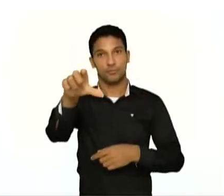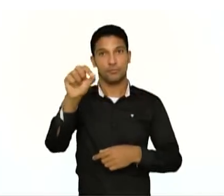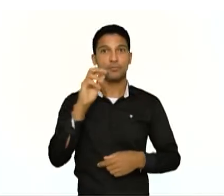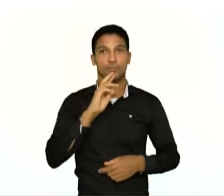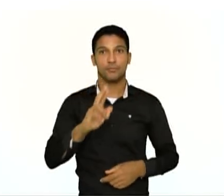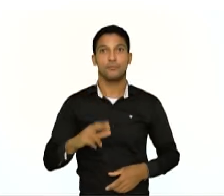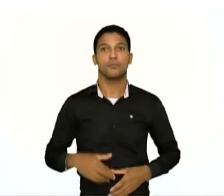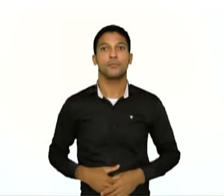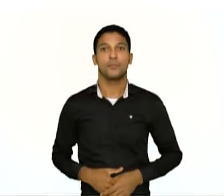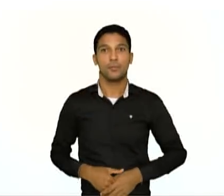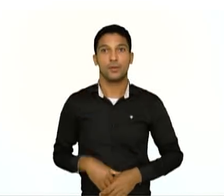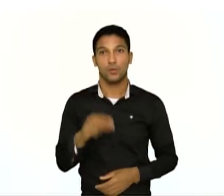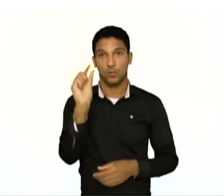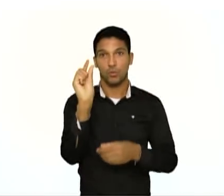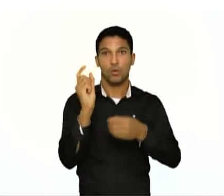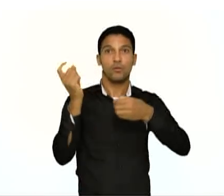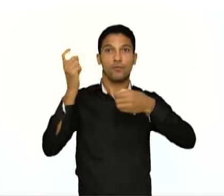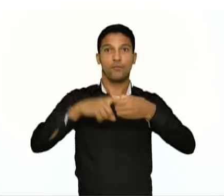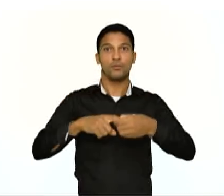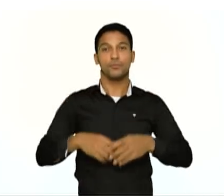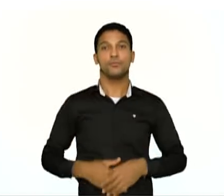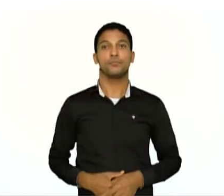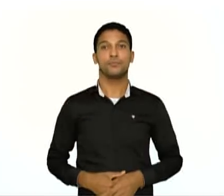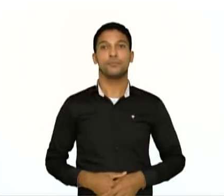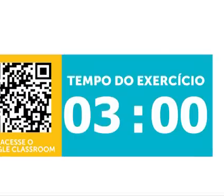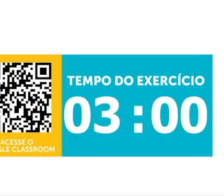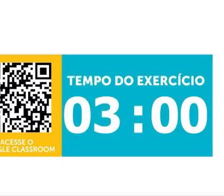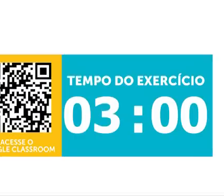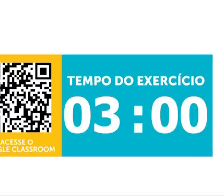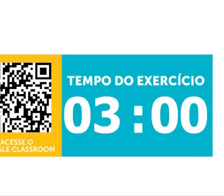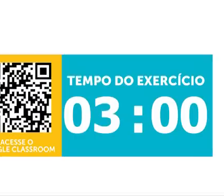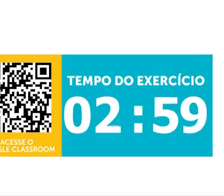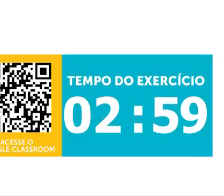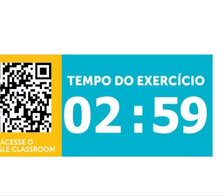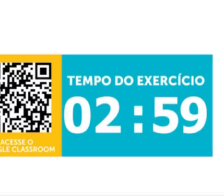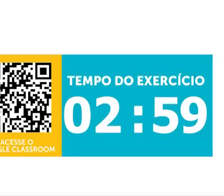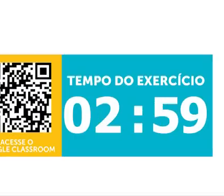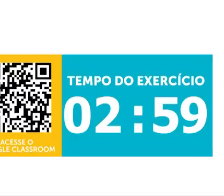o enunciado. E a gente retorna para verificar.